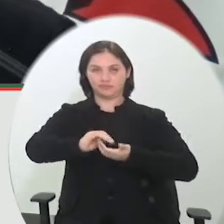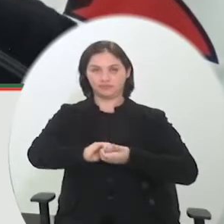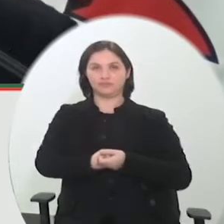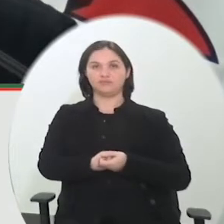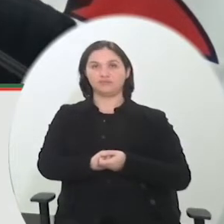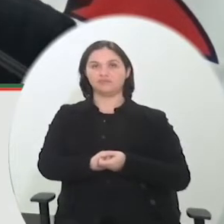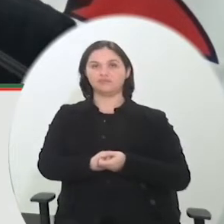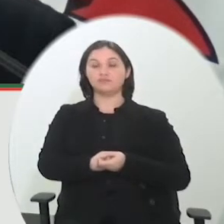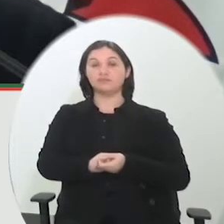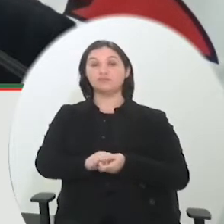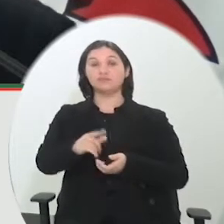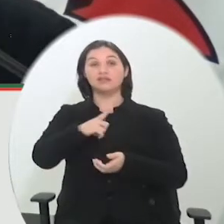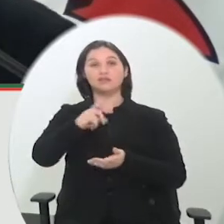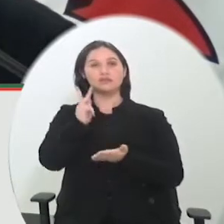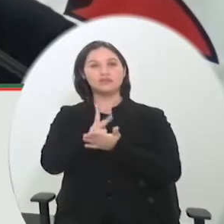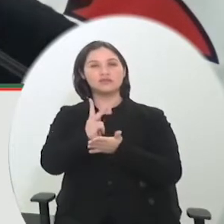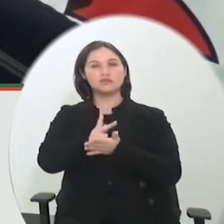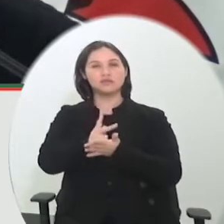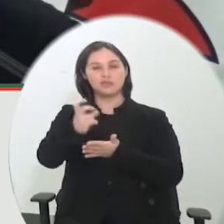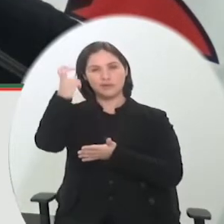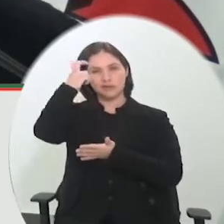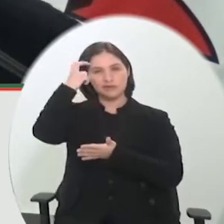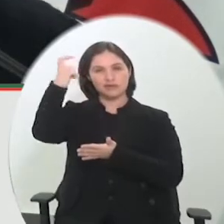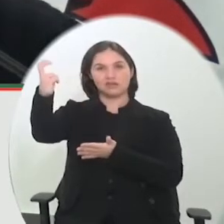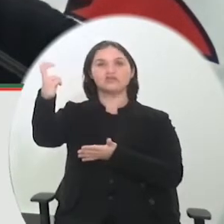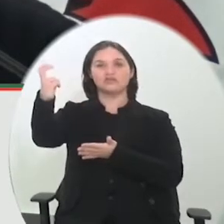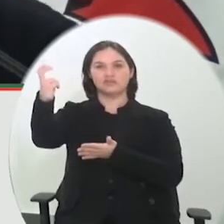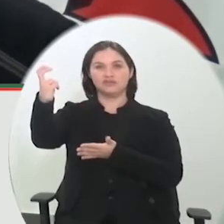Com a sabedoria e experiência